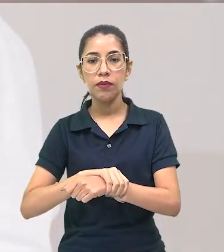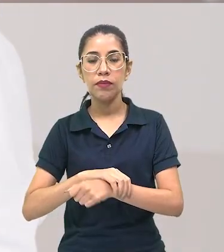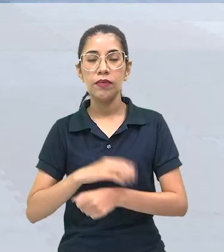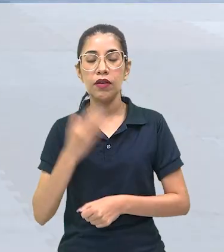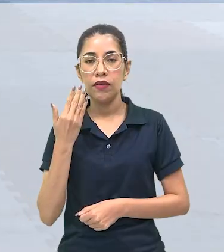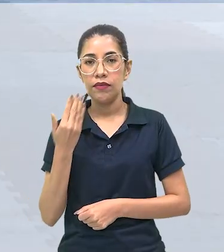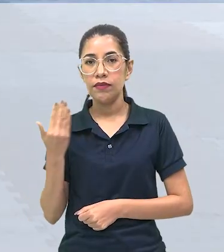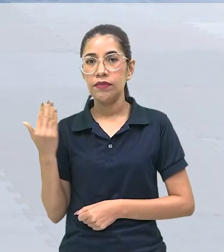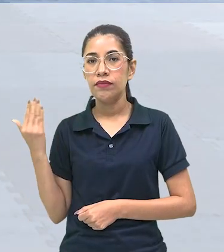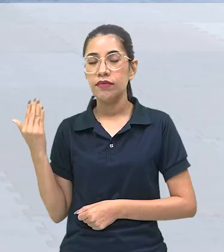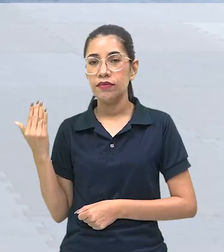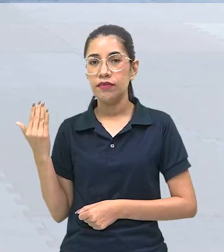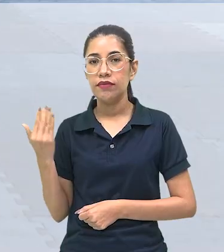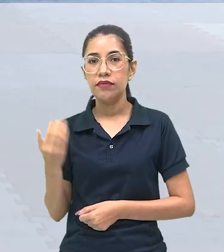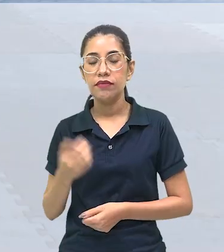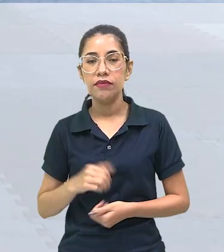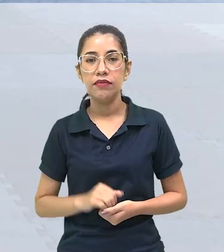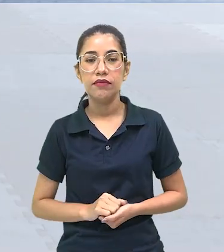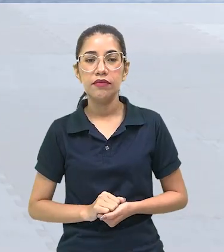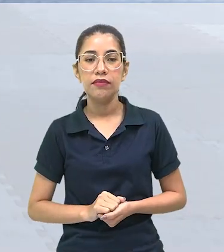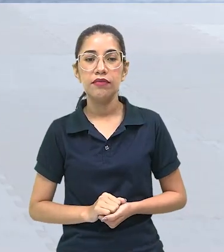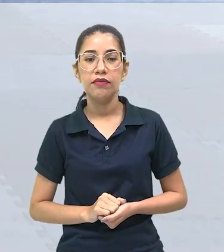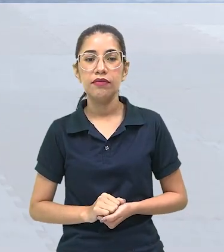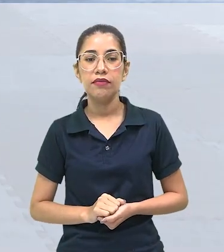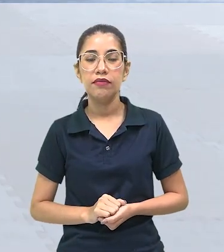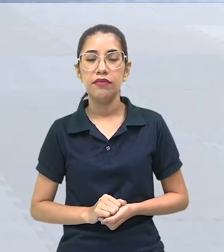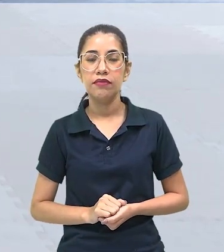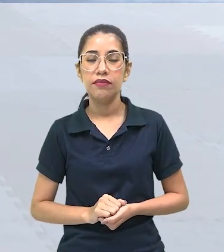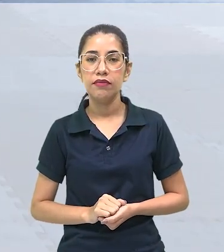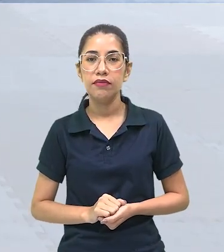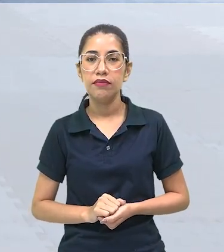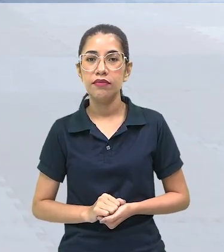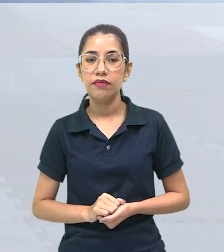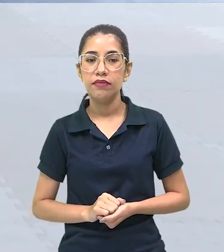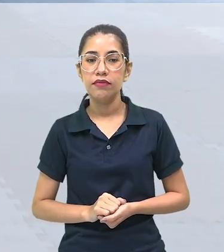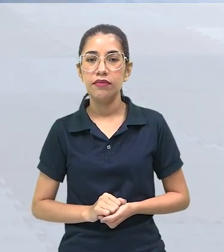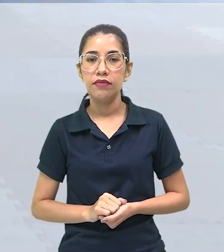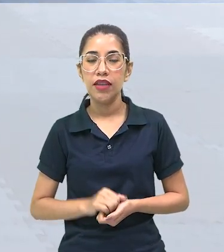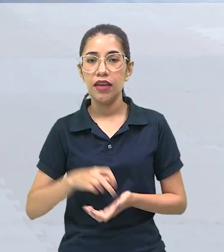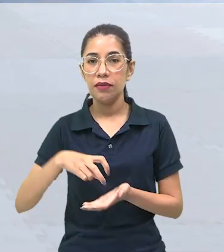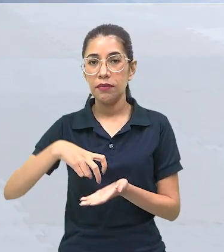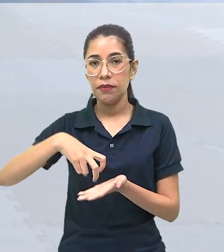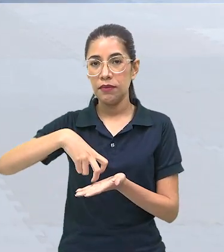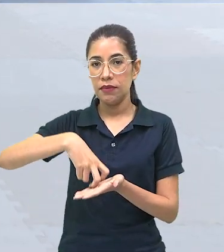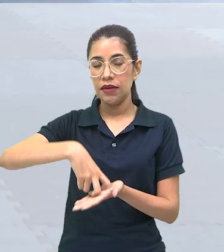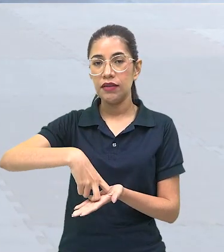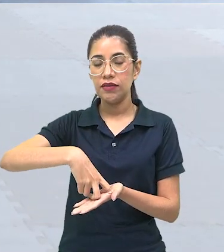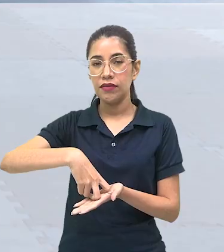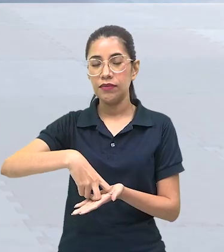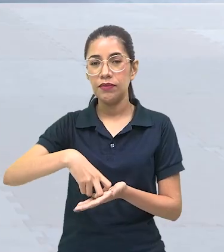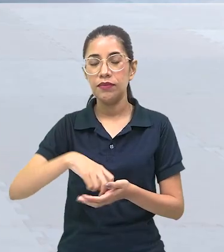dessa forma aqui, ó. E aí vai abaixar. Vai levar ele até o chão.